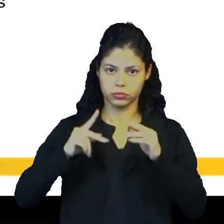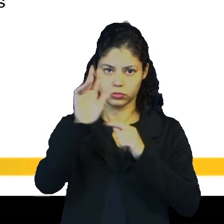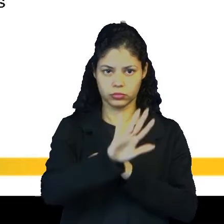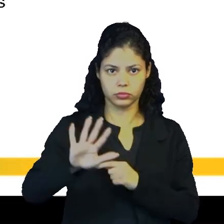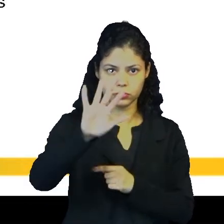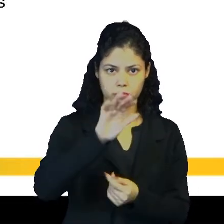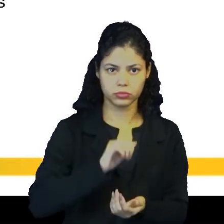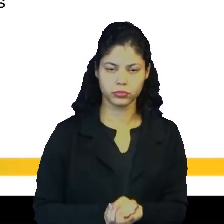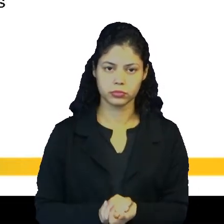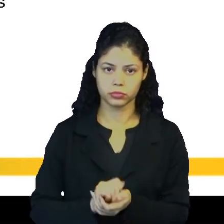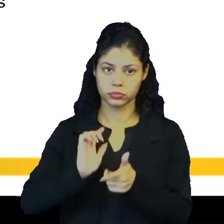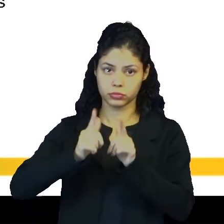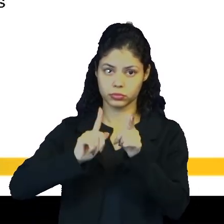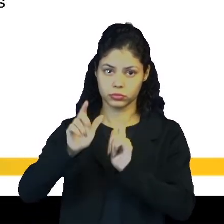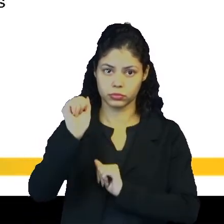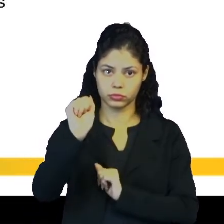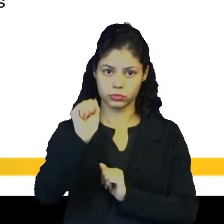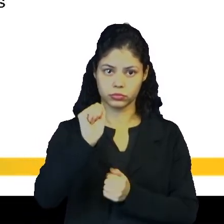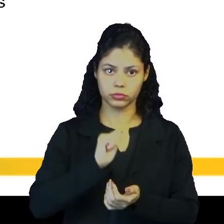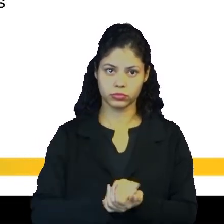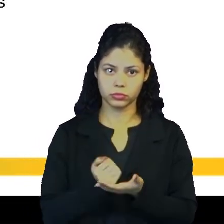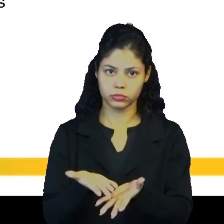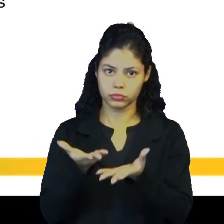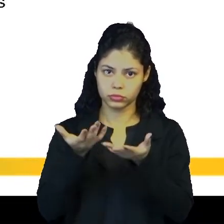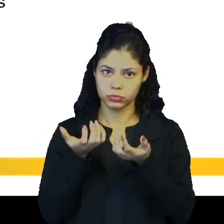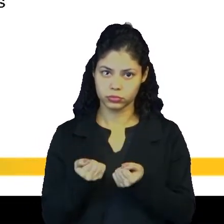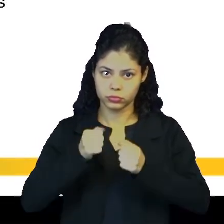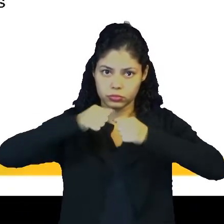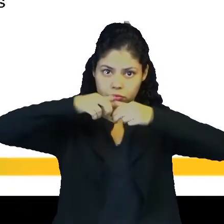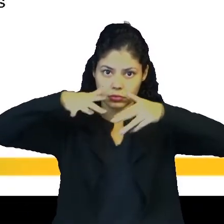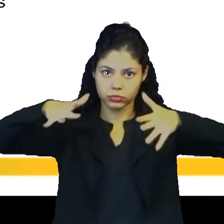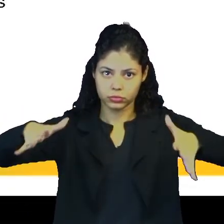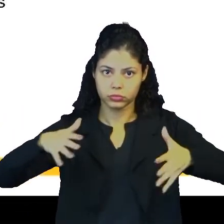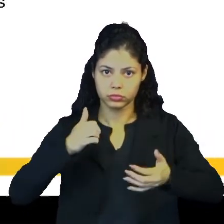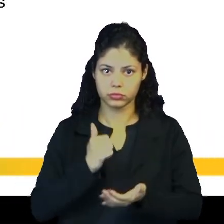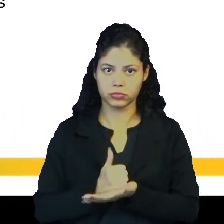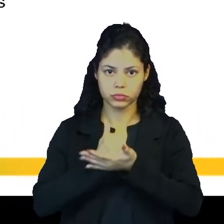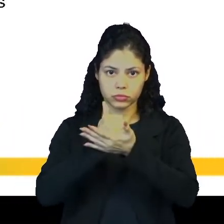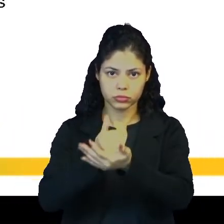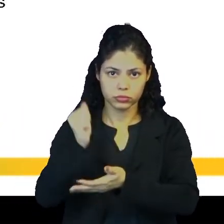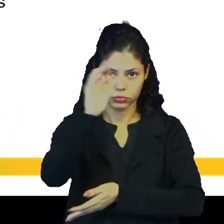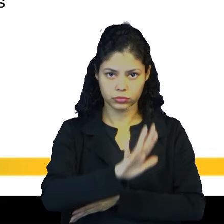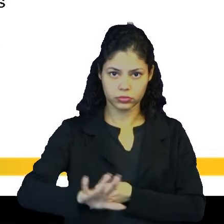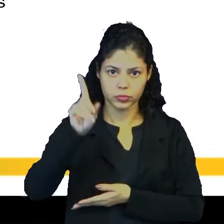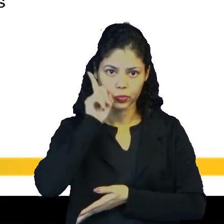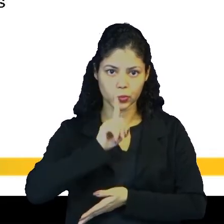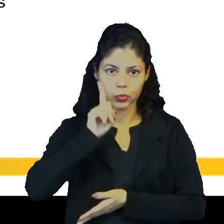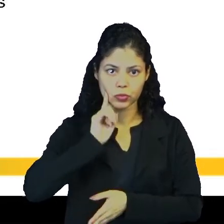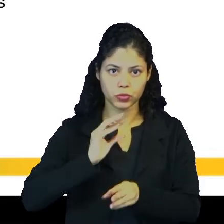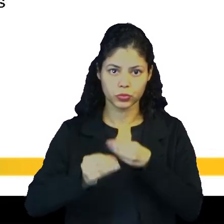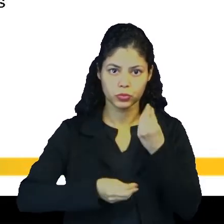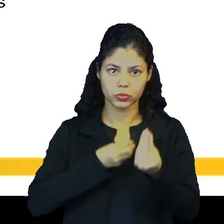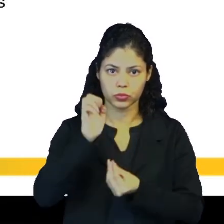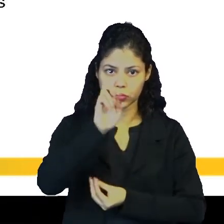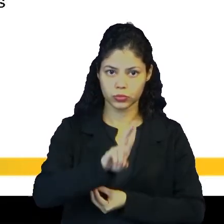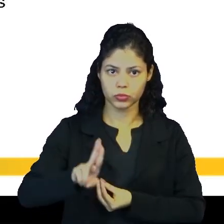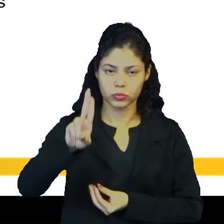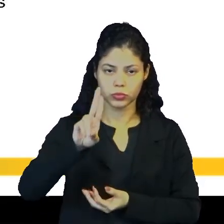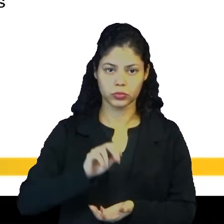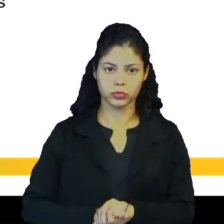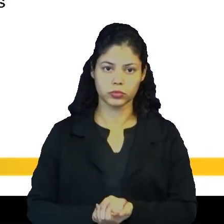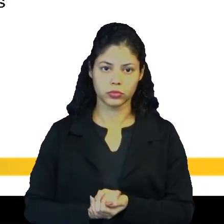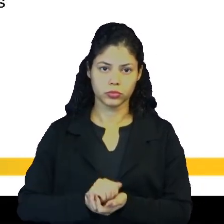elas. Letra A. Receberam amplo apoio internacional, tanto dos Estados Unidos quanto da Europa